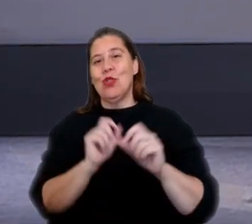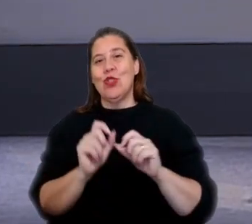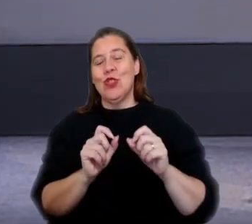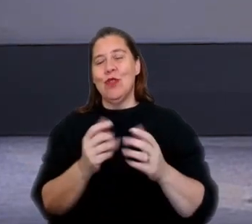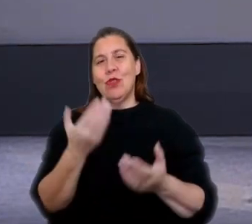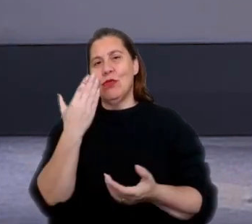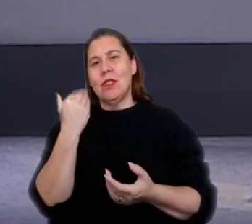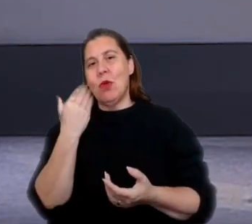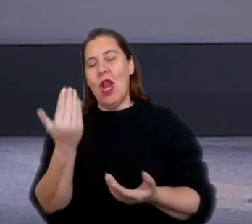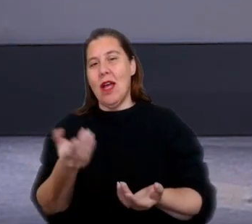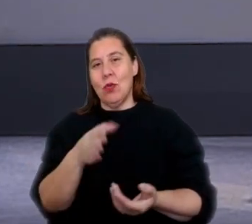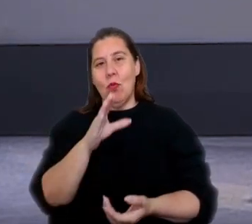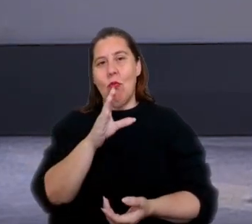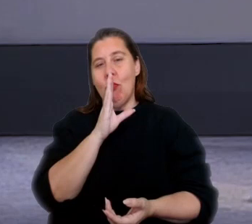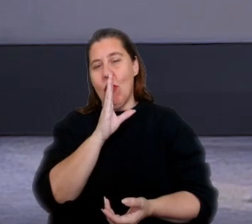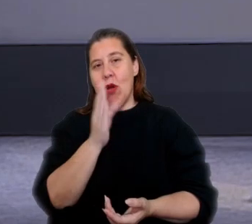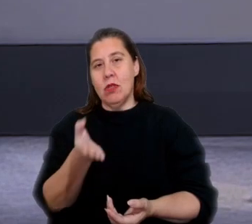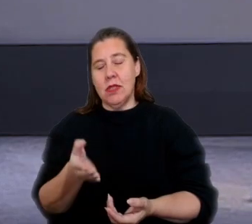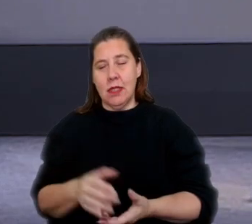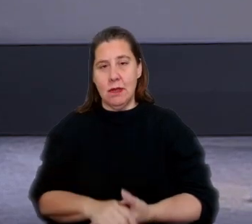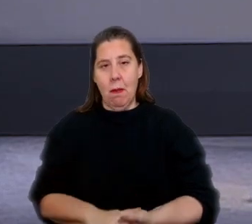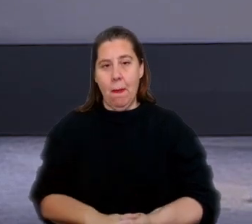algum motivo dela não ser explorado, assim?